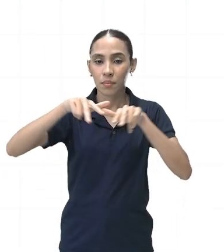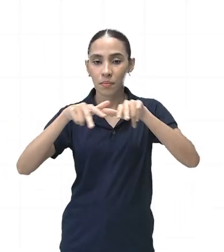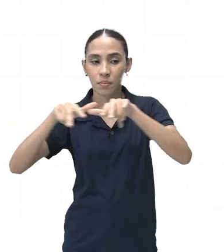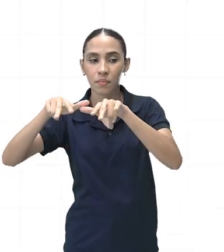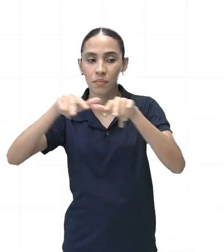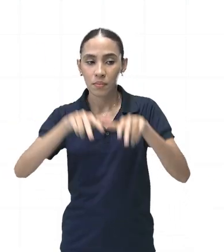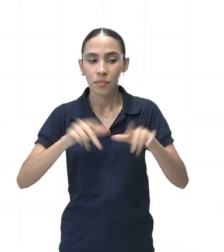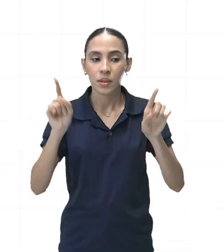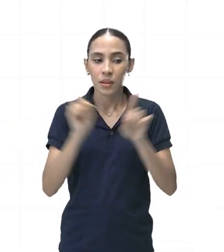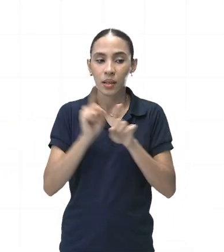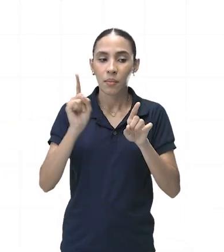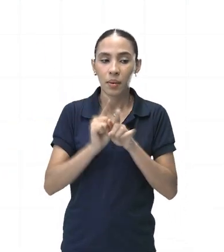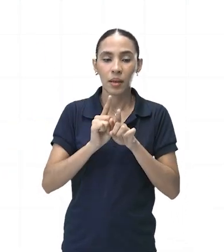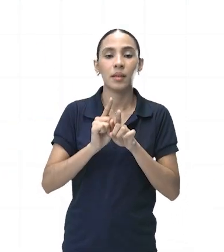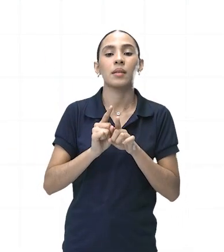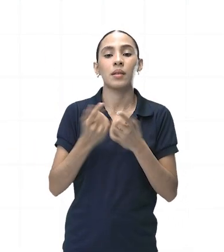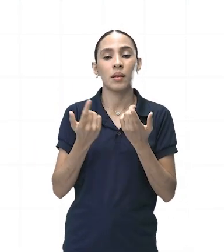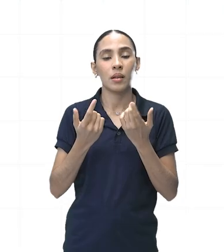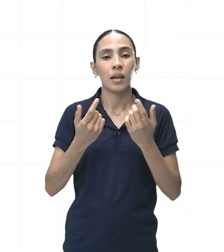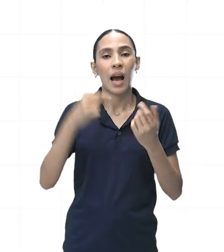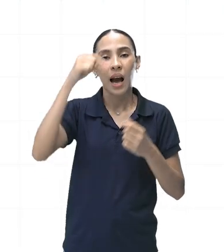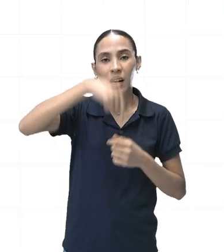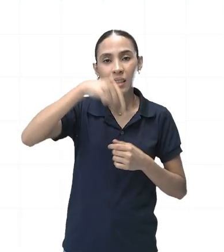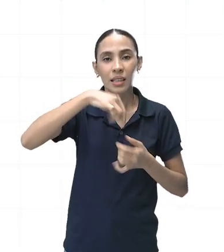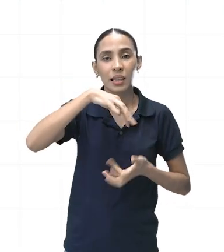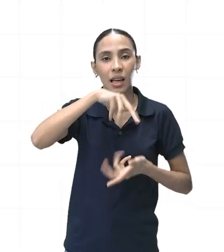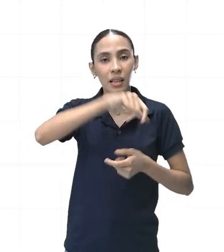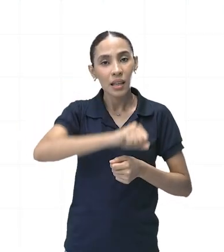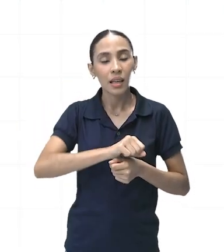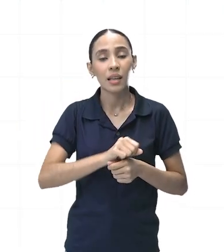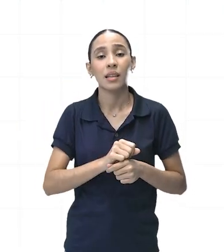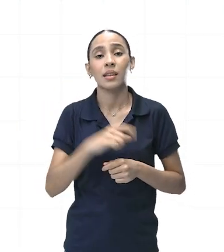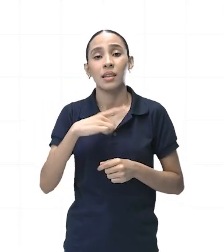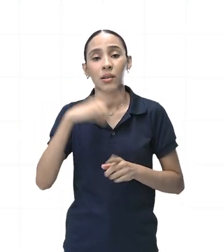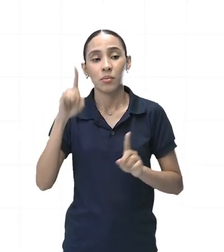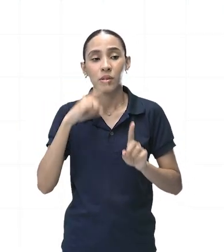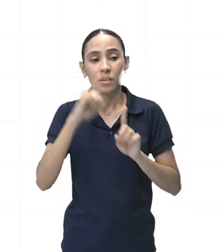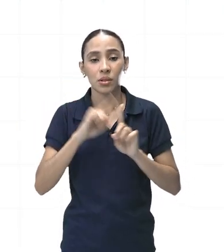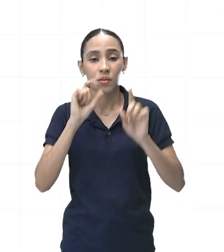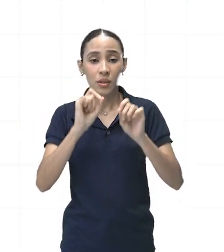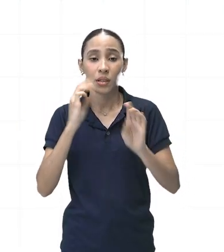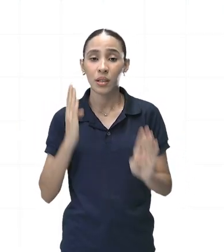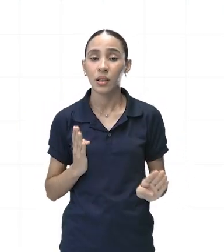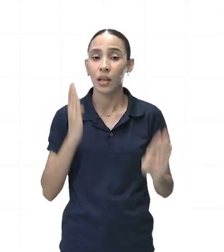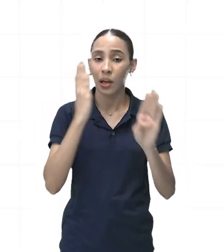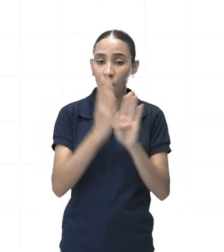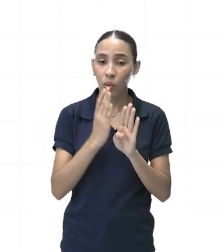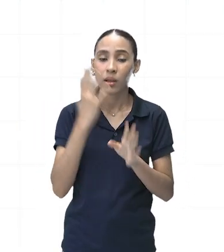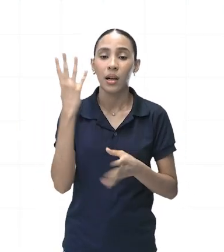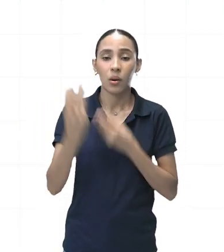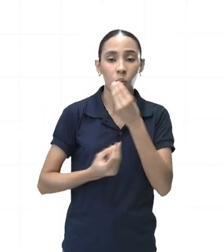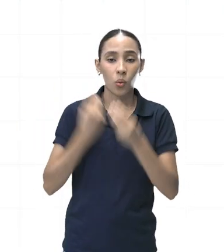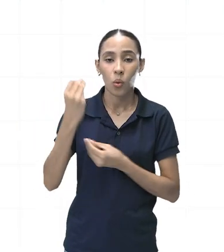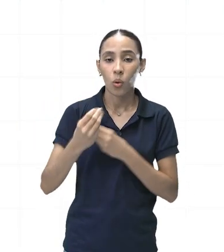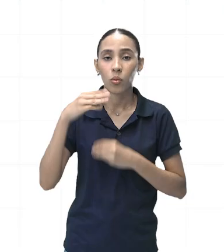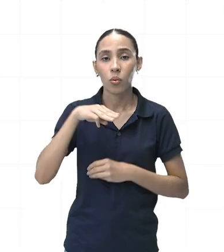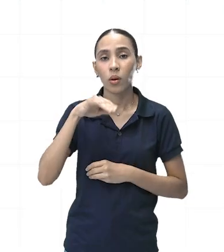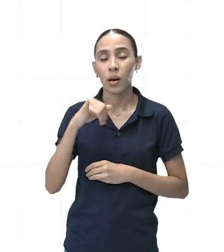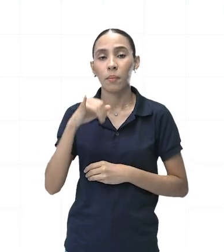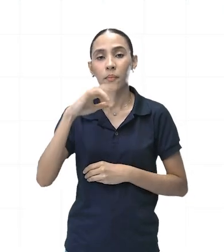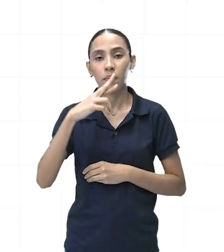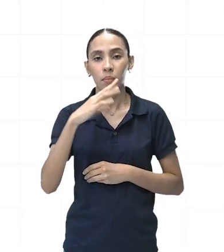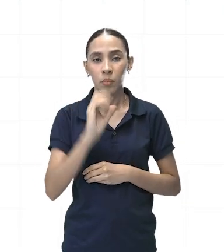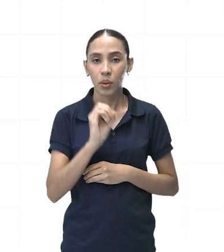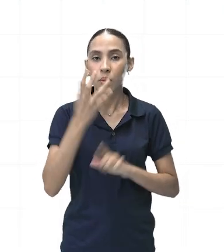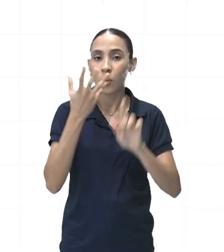Internacional com os musgos cultivados na Terra e tem o objetivo de determinar como a